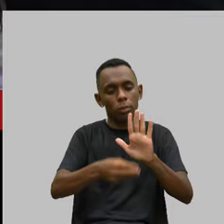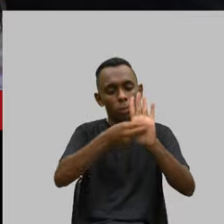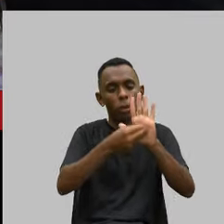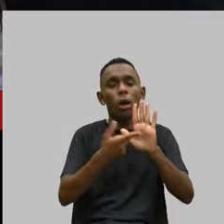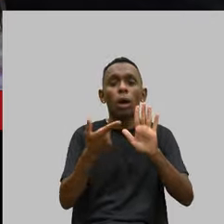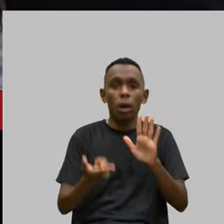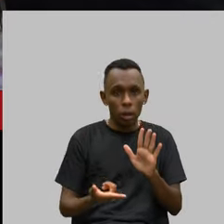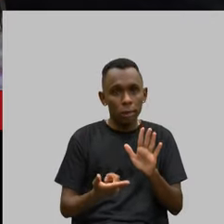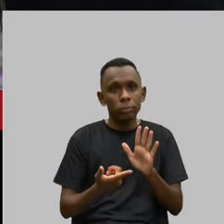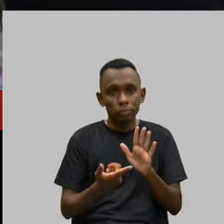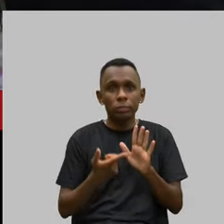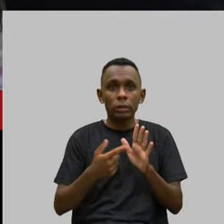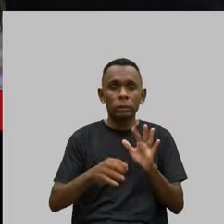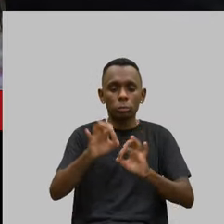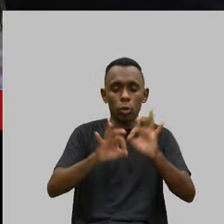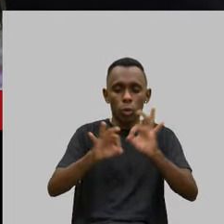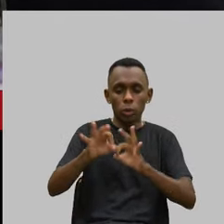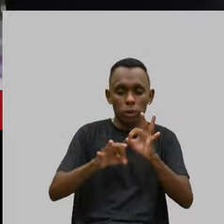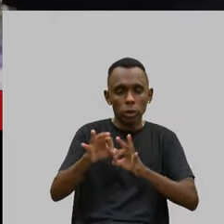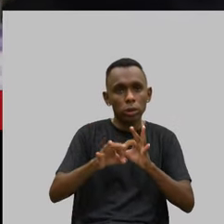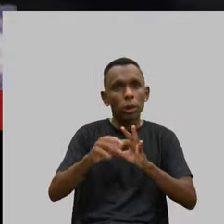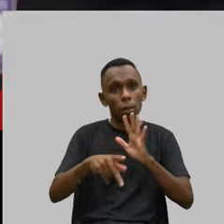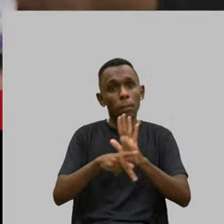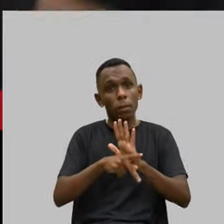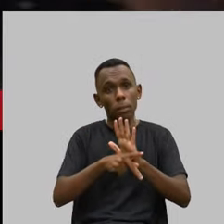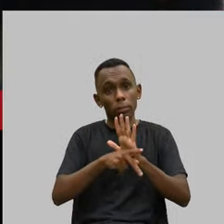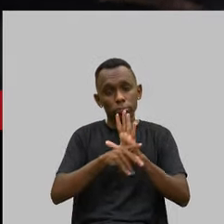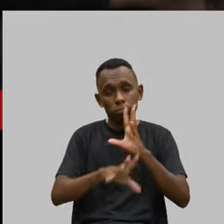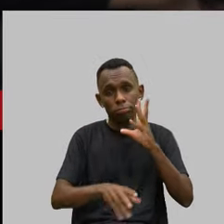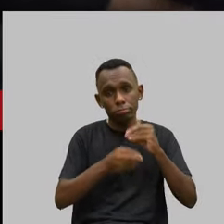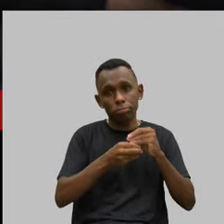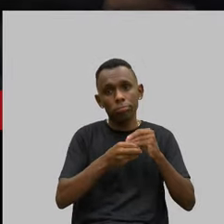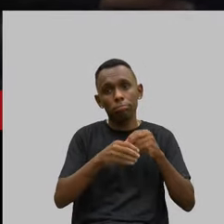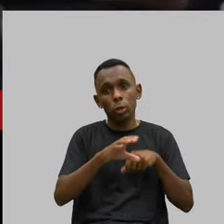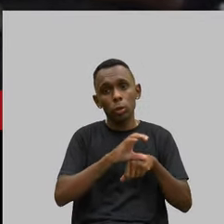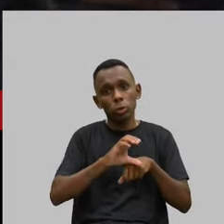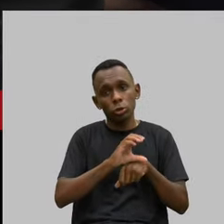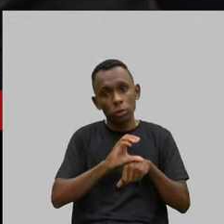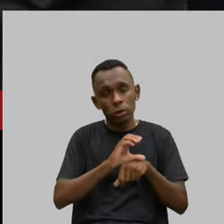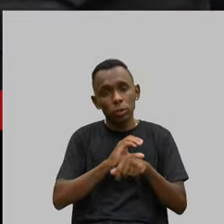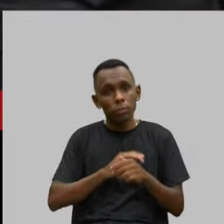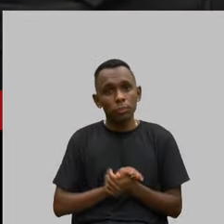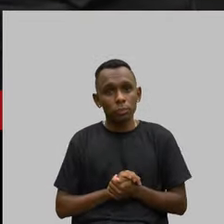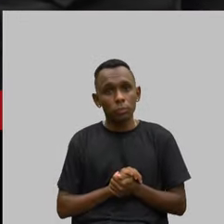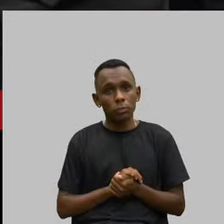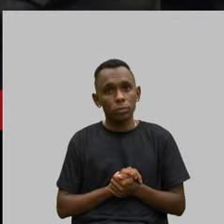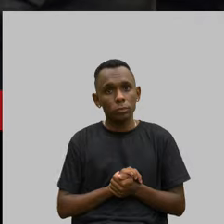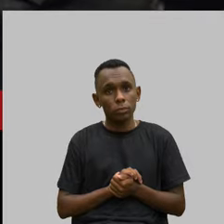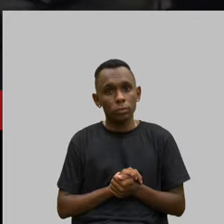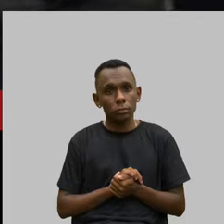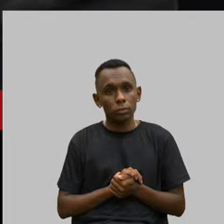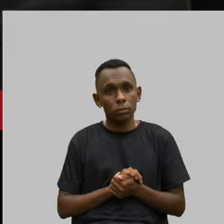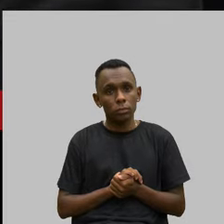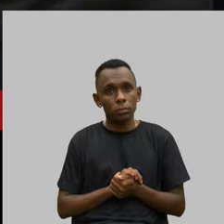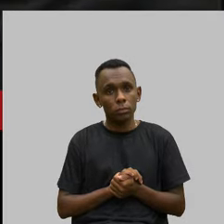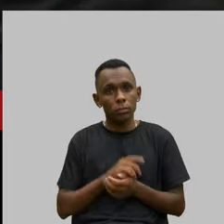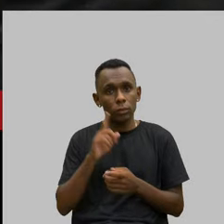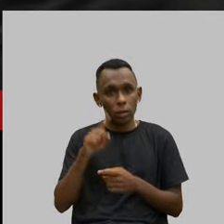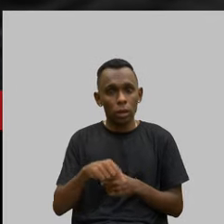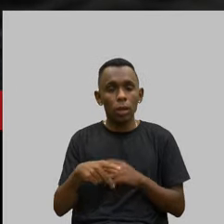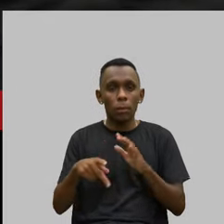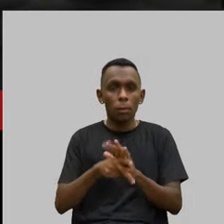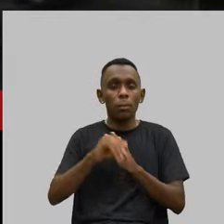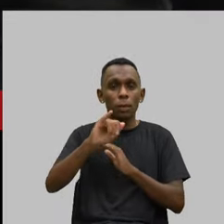eh regulamentar essa emenda constitucional eh que vai dar forma ao